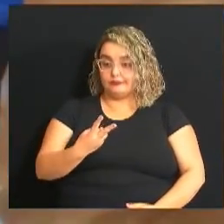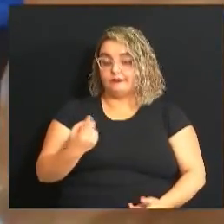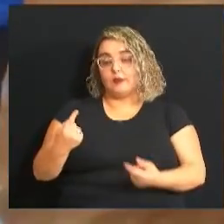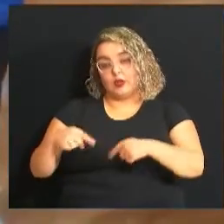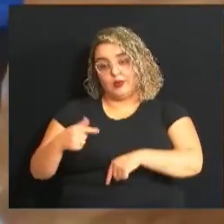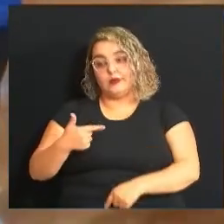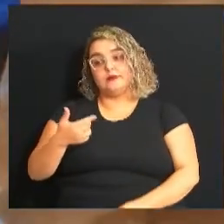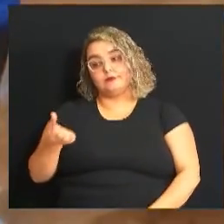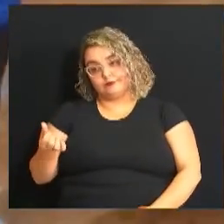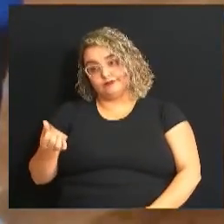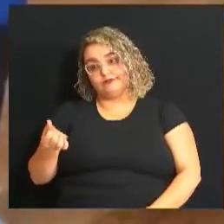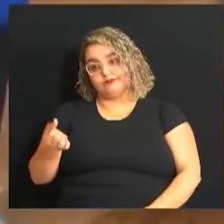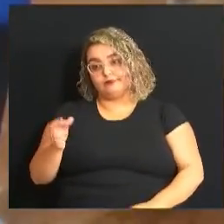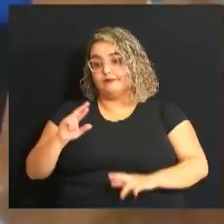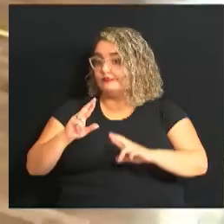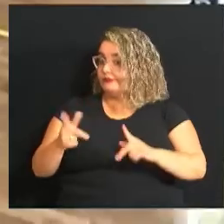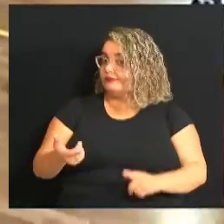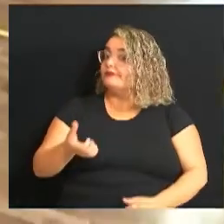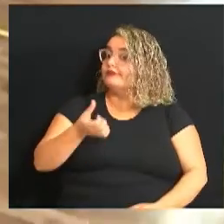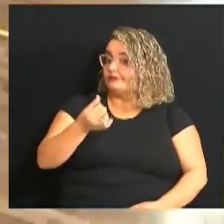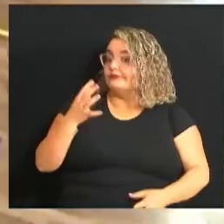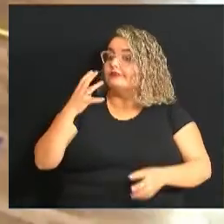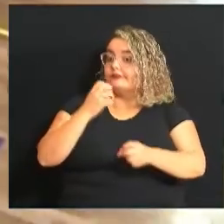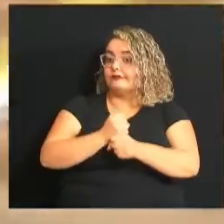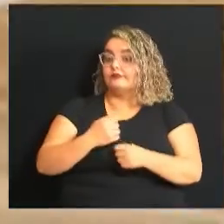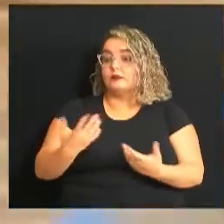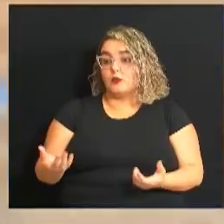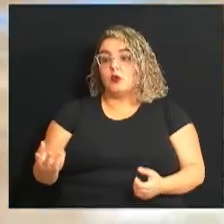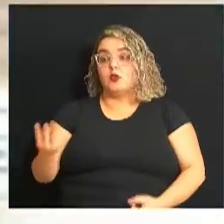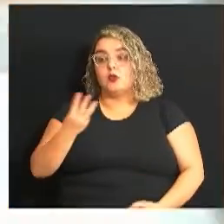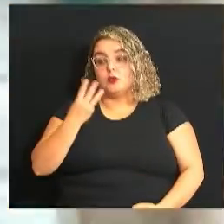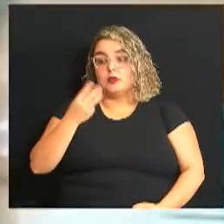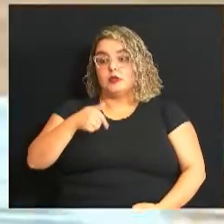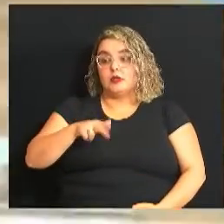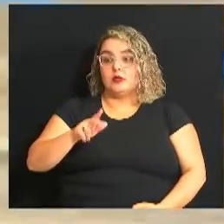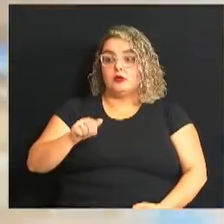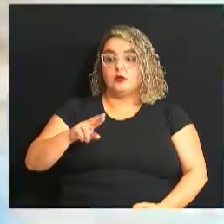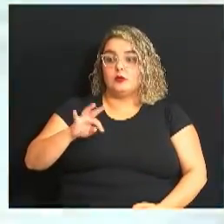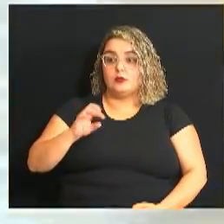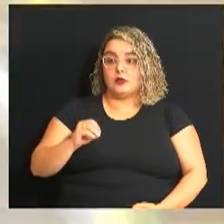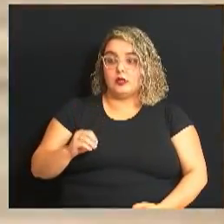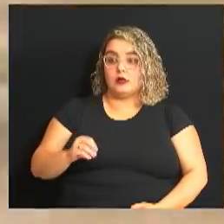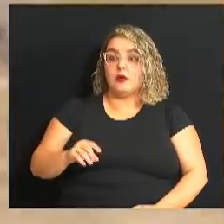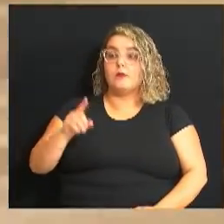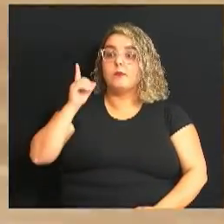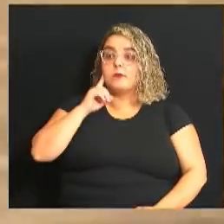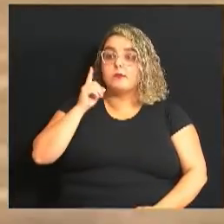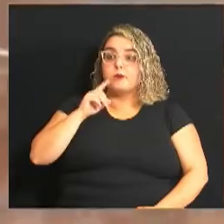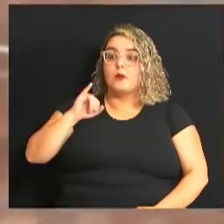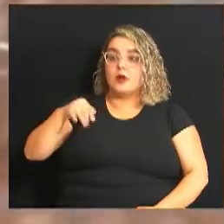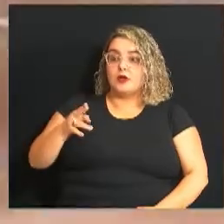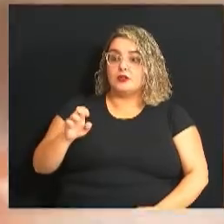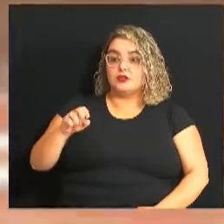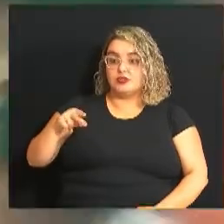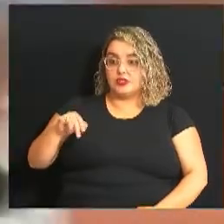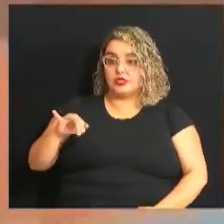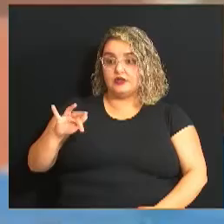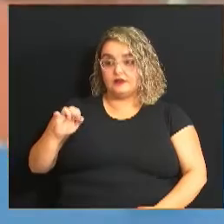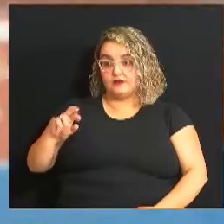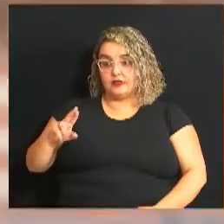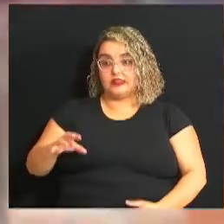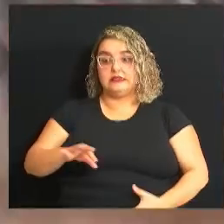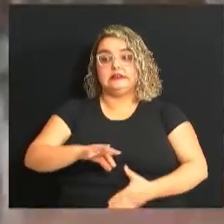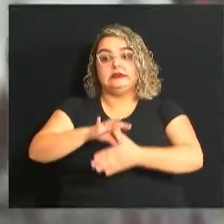32-26, diferença de 6 pontos. Só que no terceiro quarto, a norte-americana Jennifer O'Neal liderou a